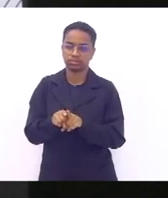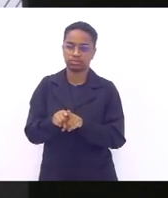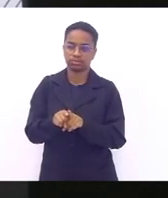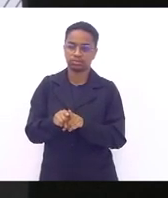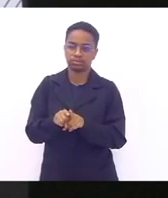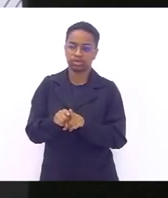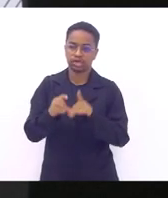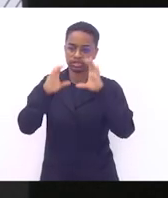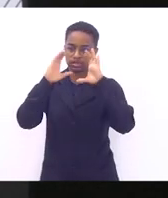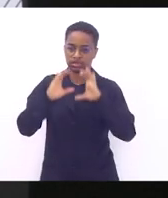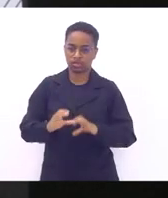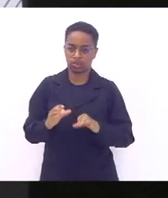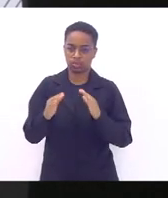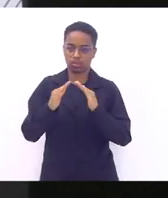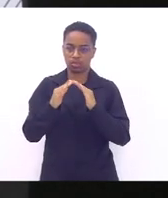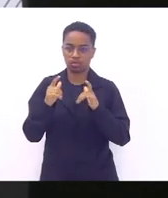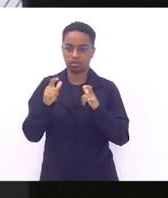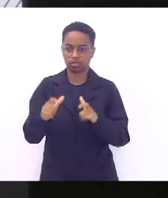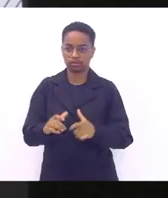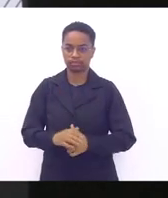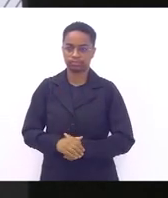cidadãos daquela região.